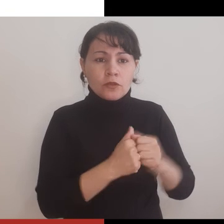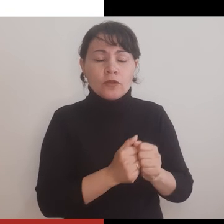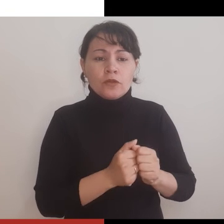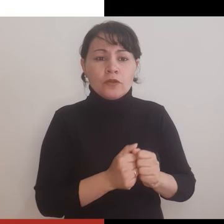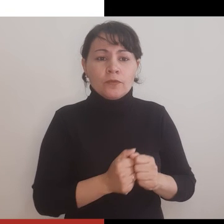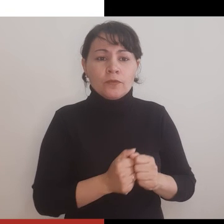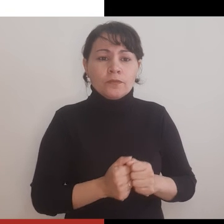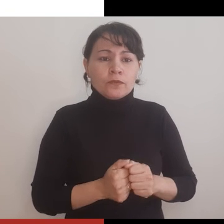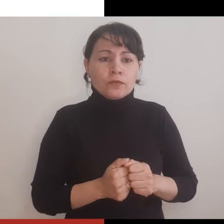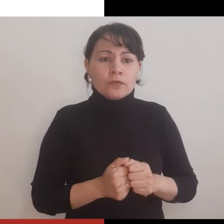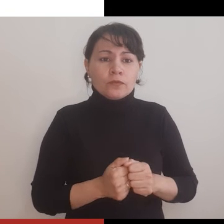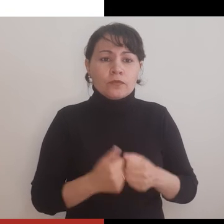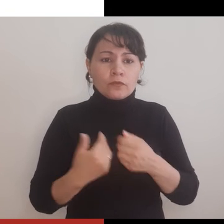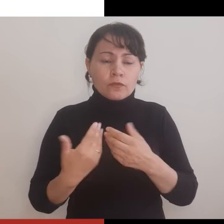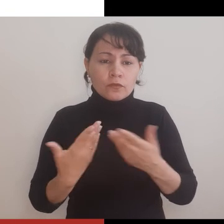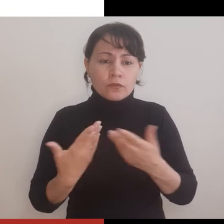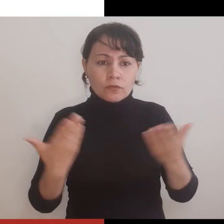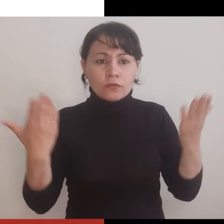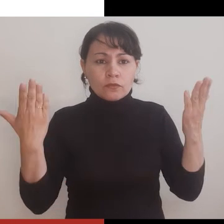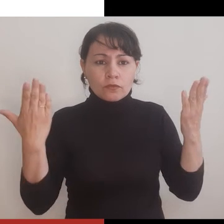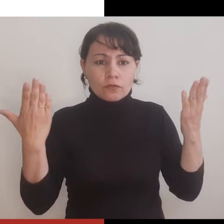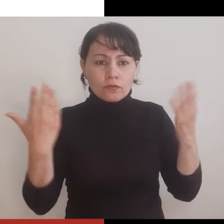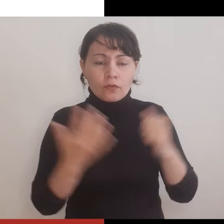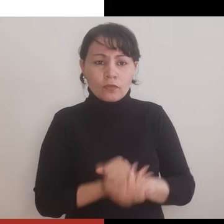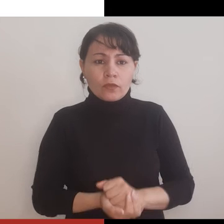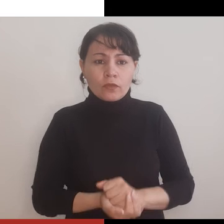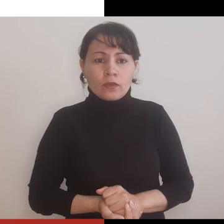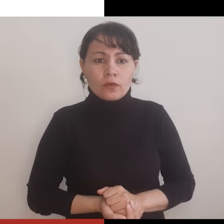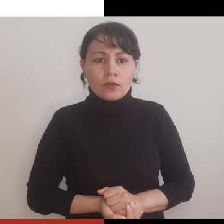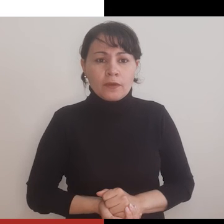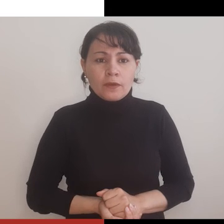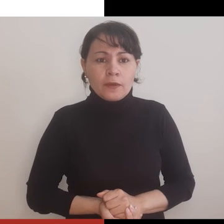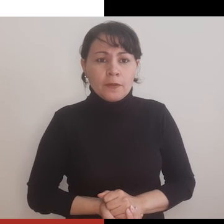ECMO, conforme citado anteriormente.